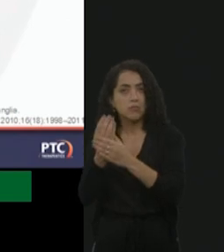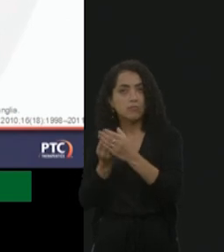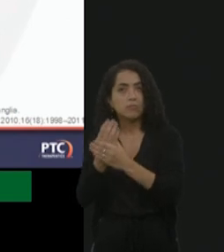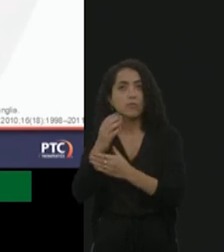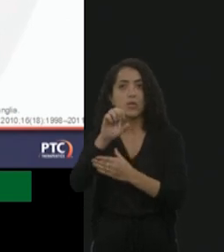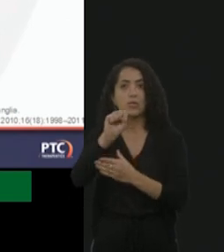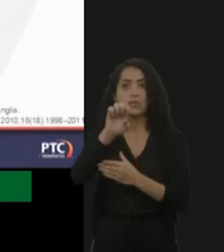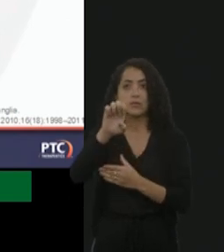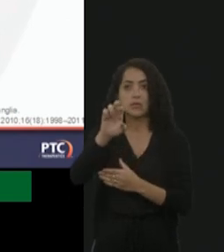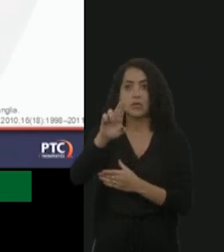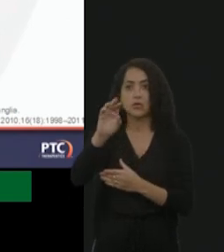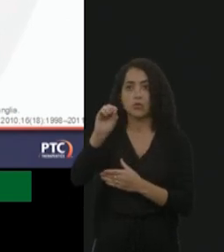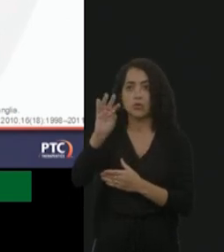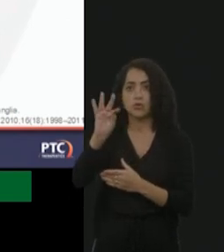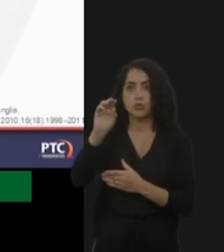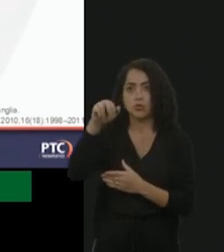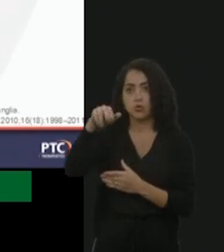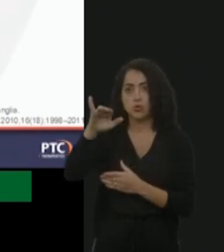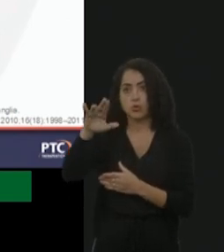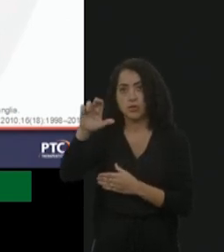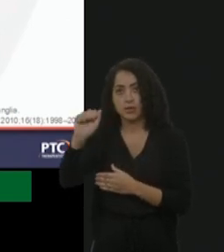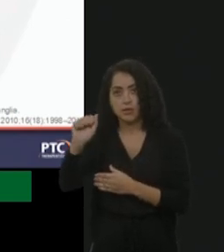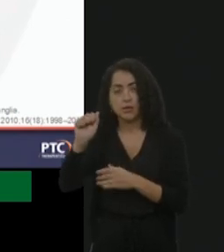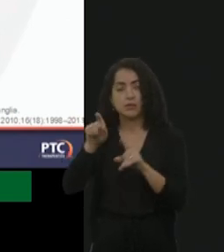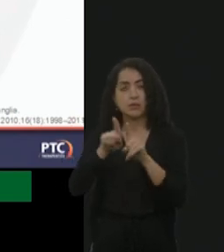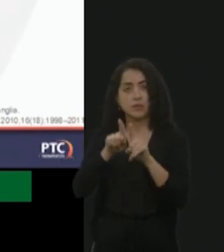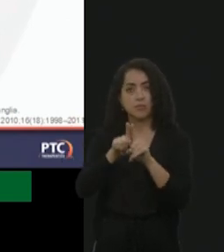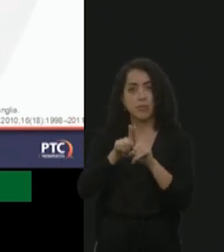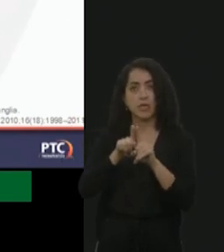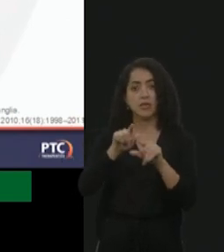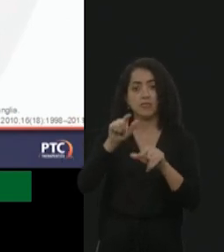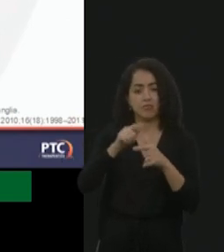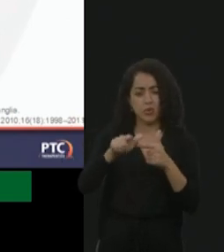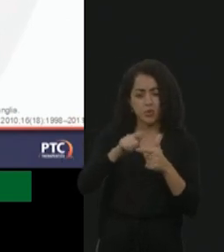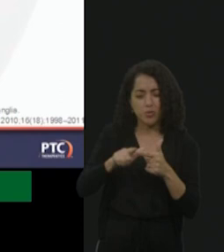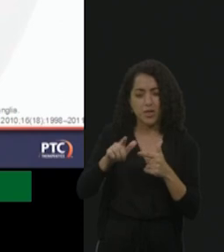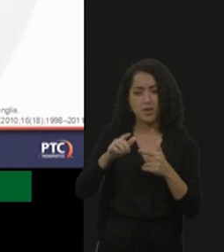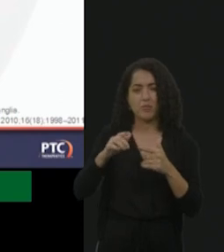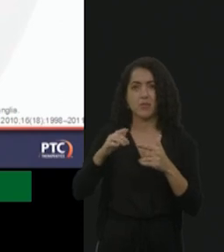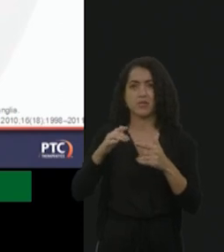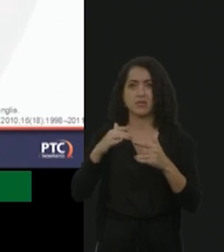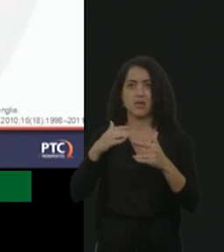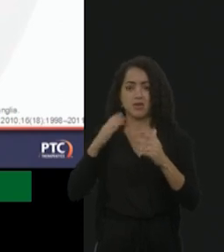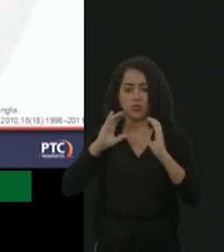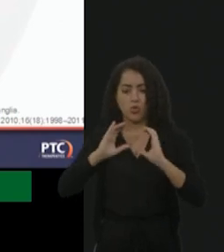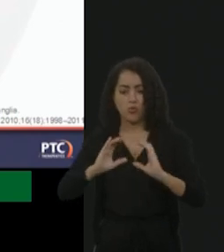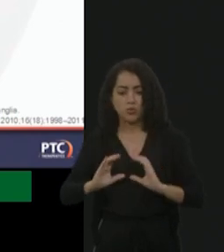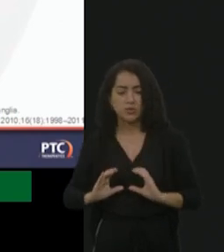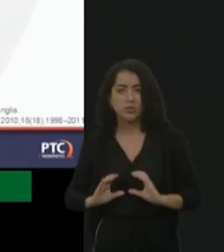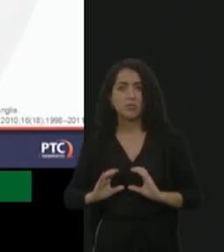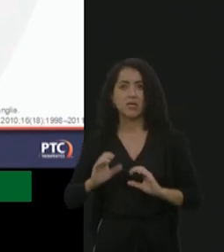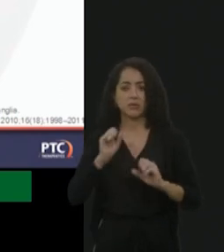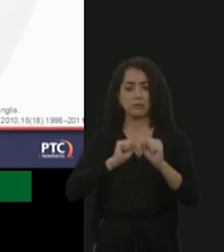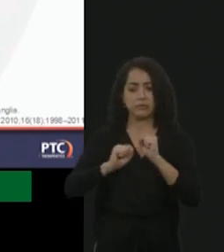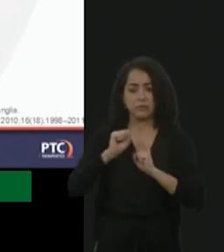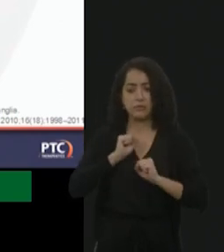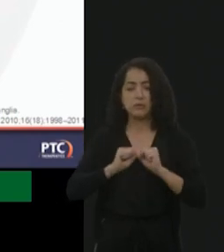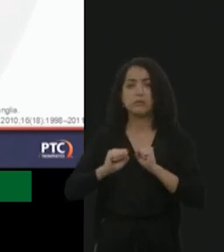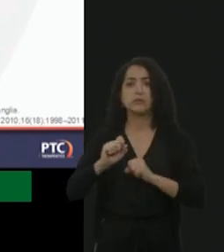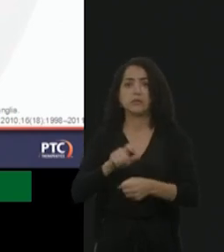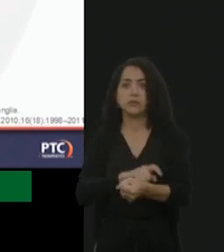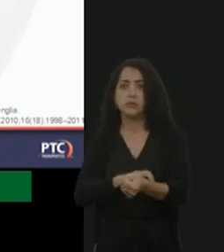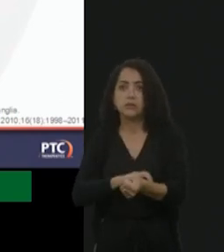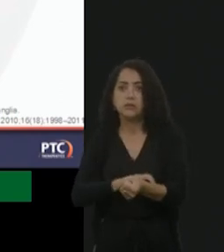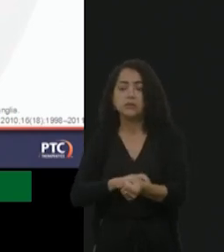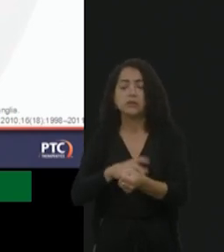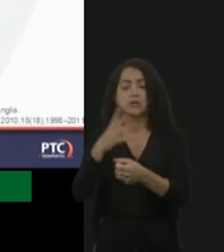serotonina também, e aí vai apresentar os problemas comportamentais, irritabilidade, problemas relacionados ao sono também,